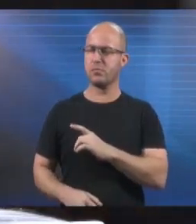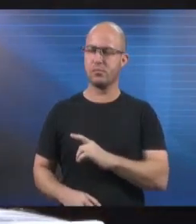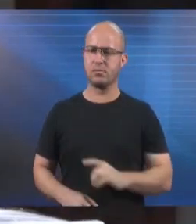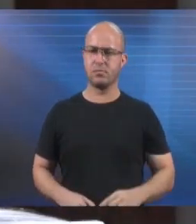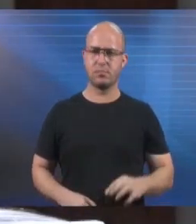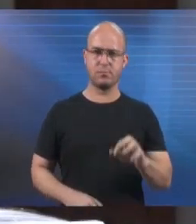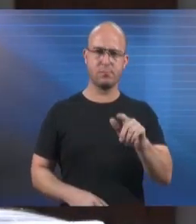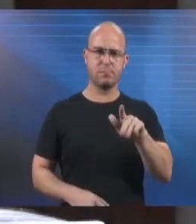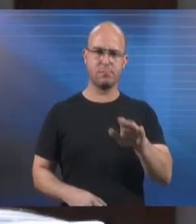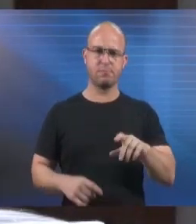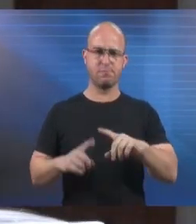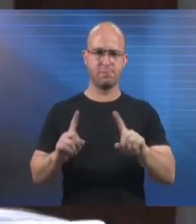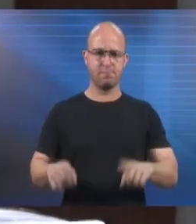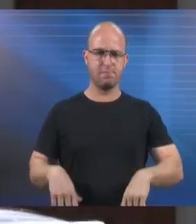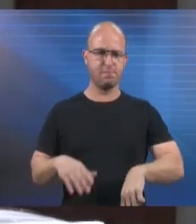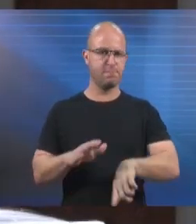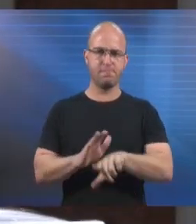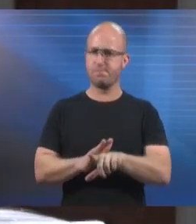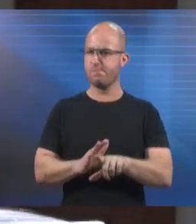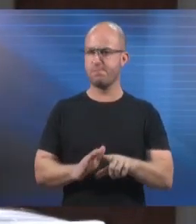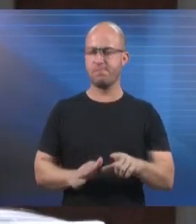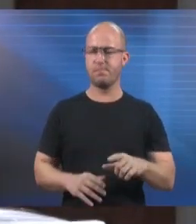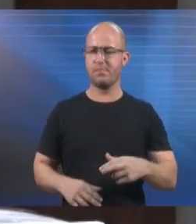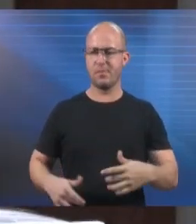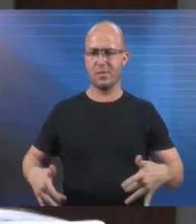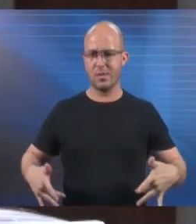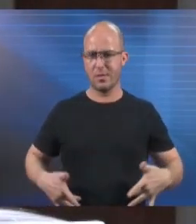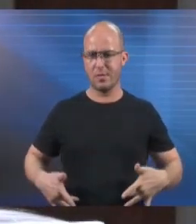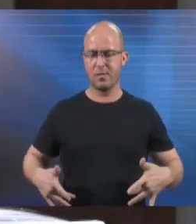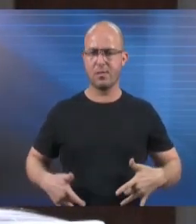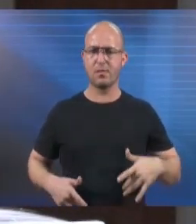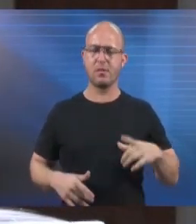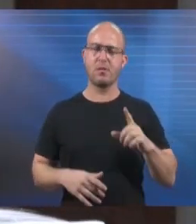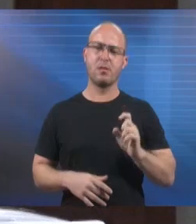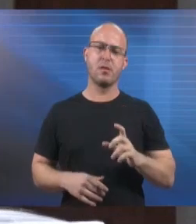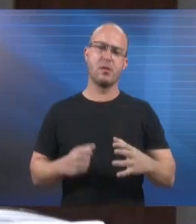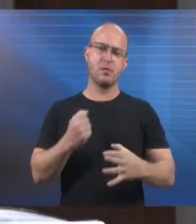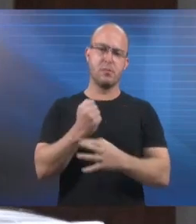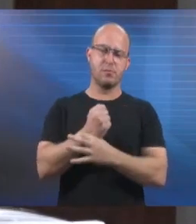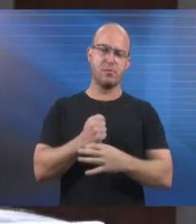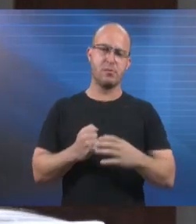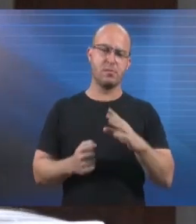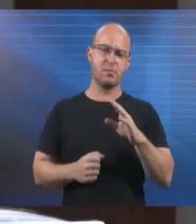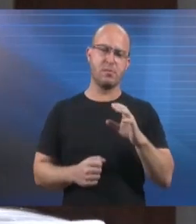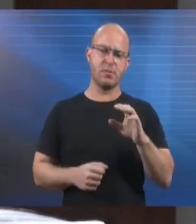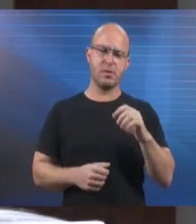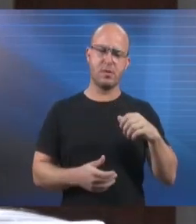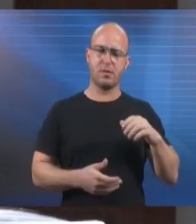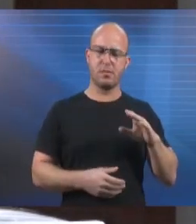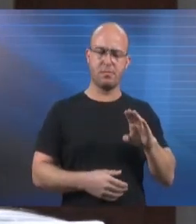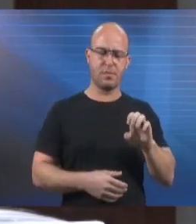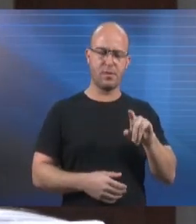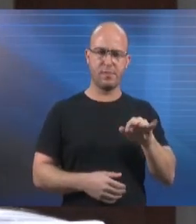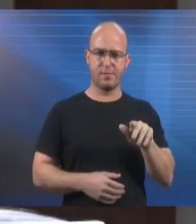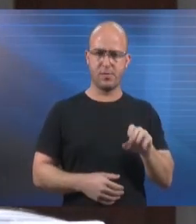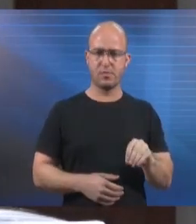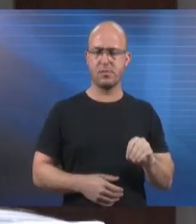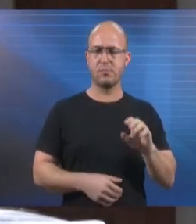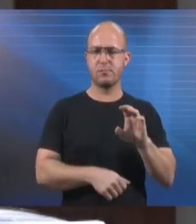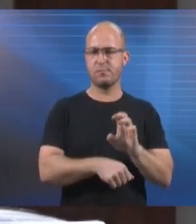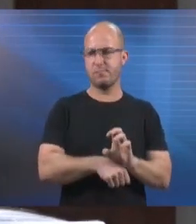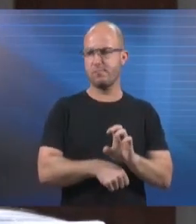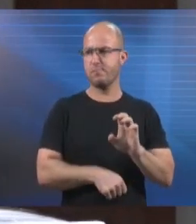Soares projeto de lei que classifica a doença renal crônica e assegura os direitos e benefícios previstos na constituição